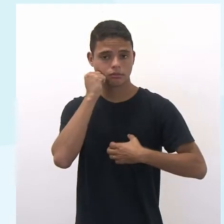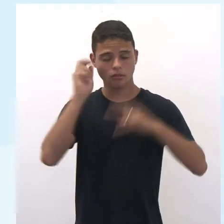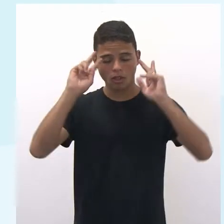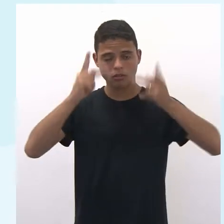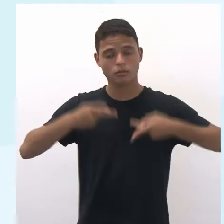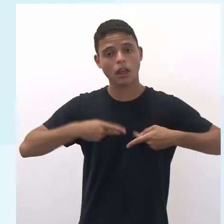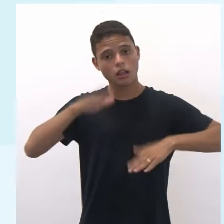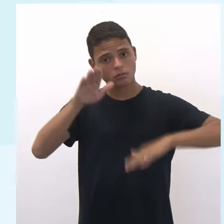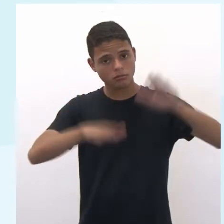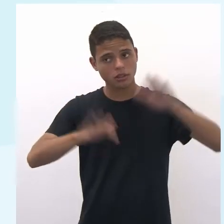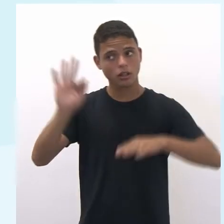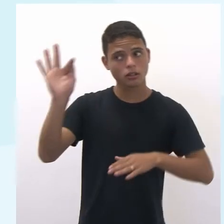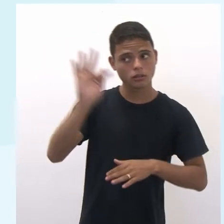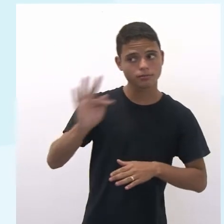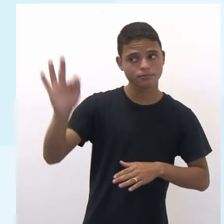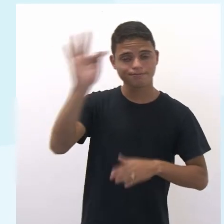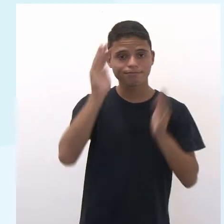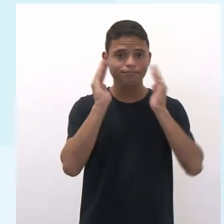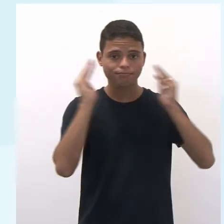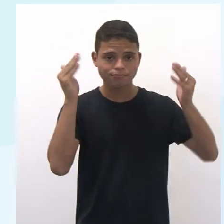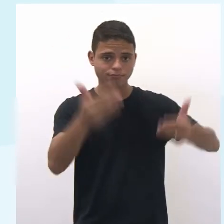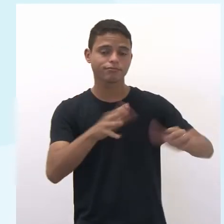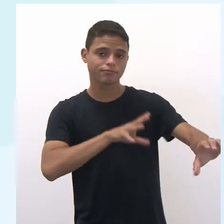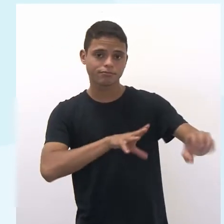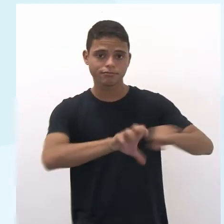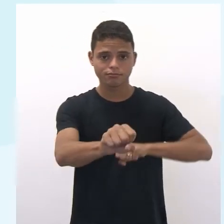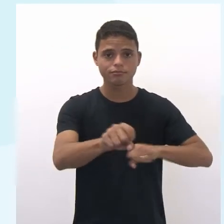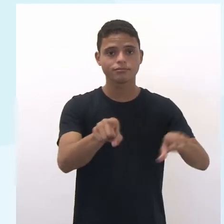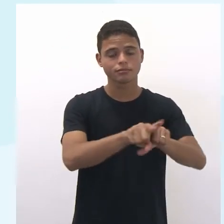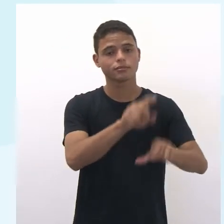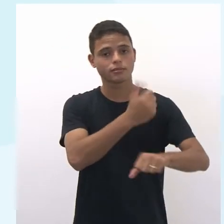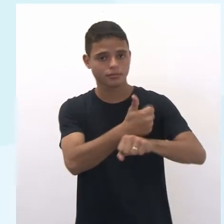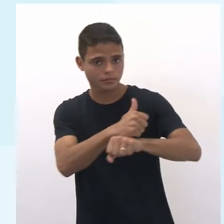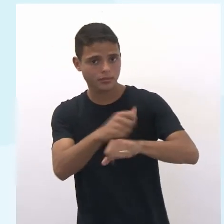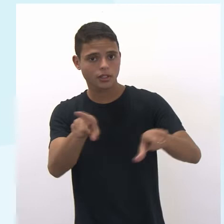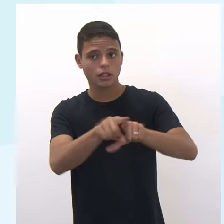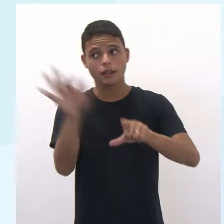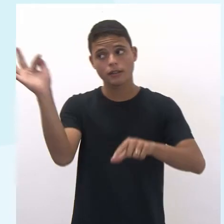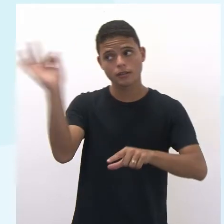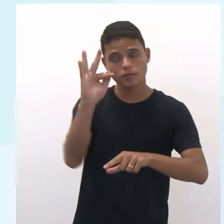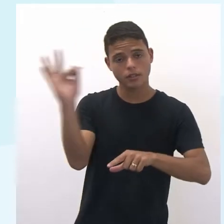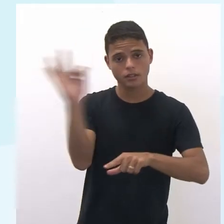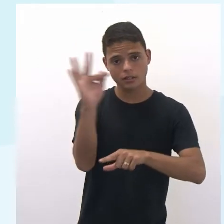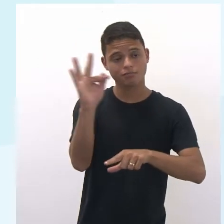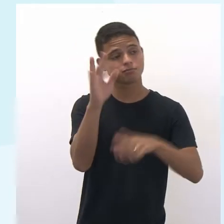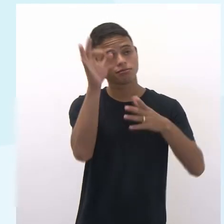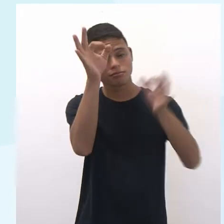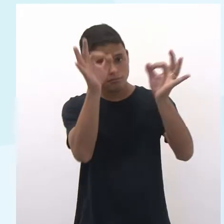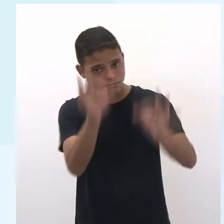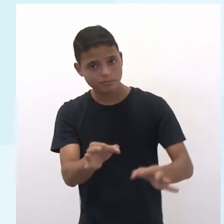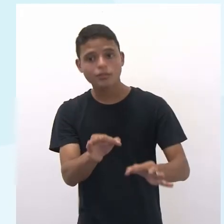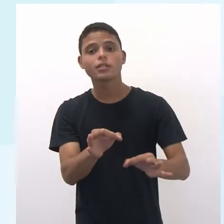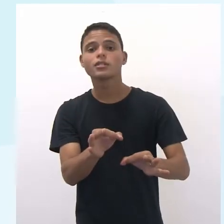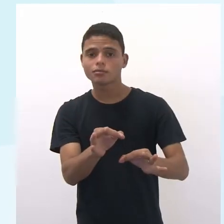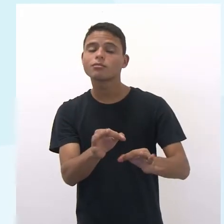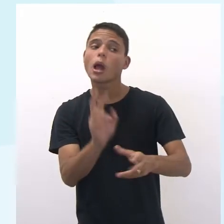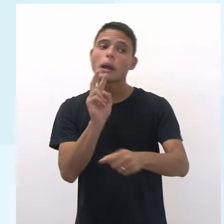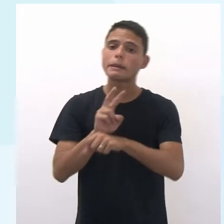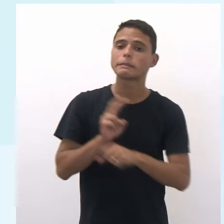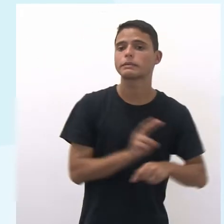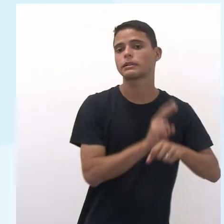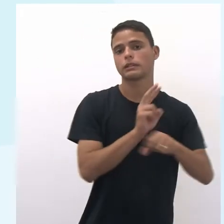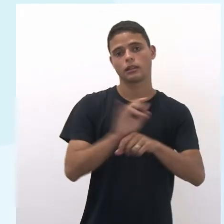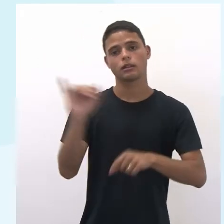universidades que priorizam um pouco mais a formação de produções epistemológicas francesas, certamente vão defender a tese dos